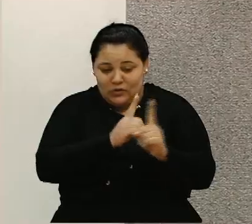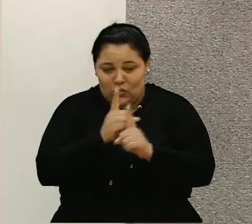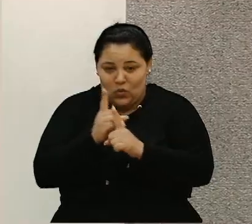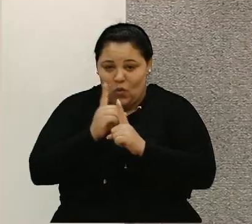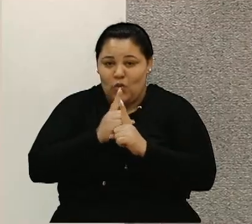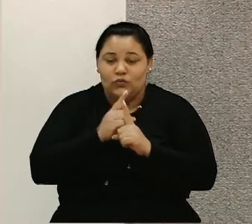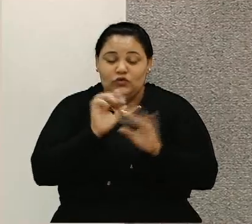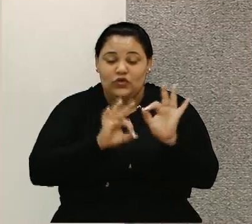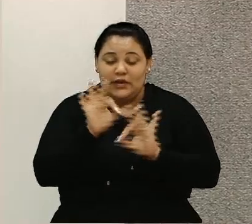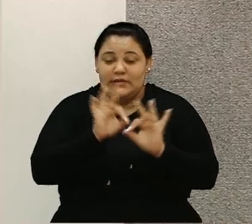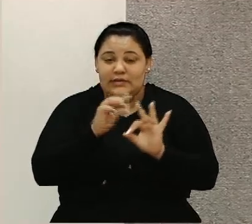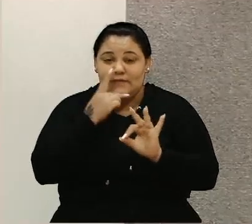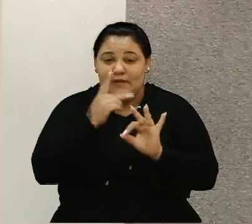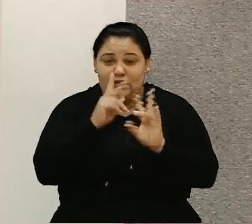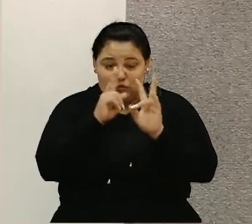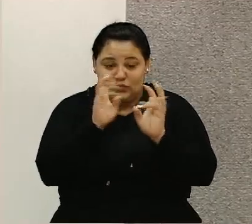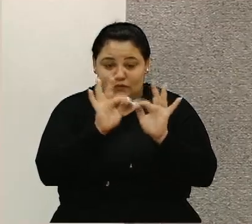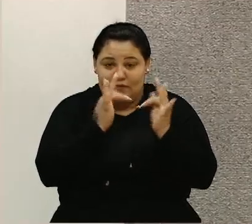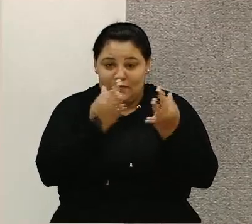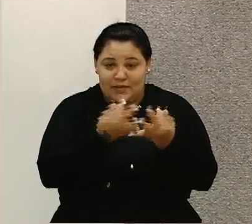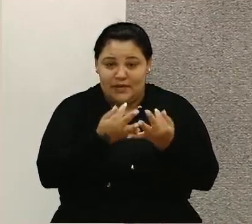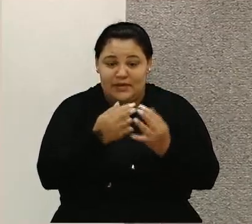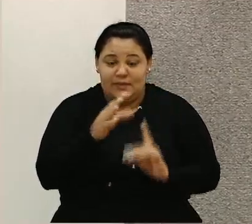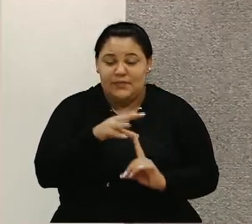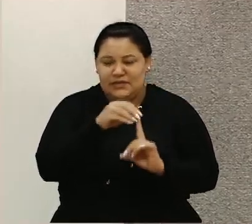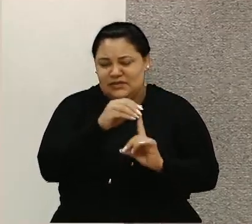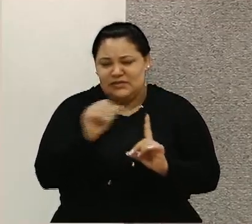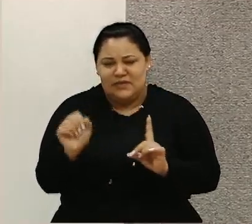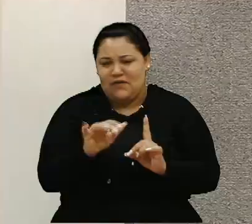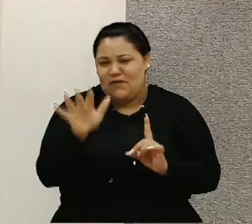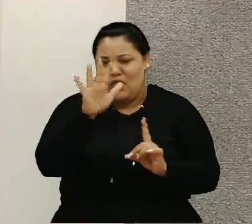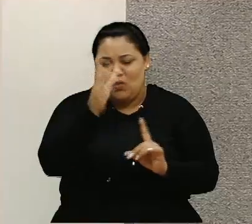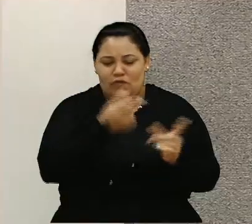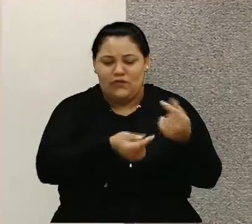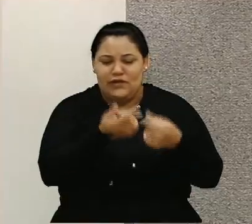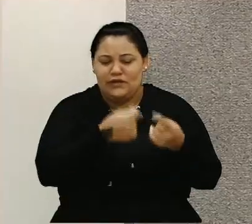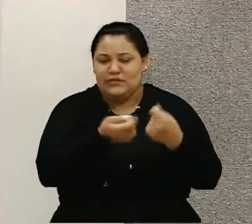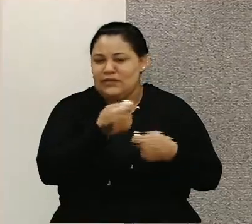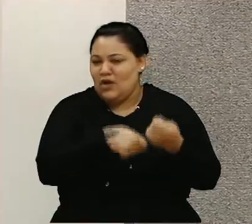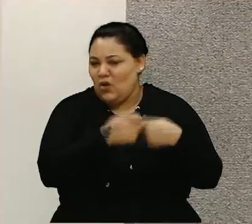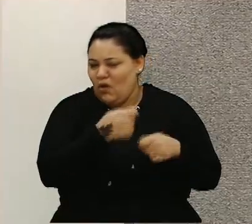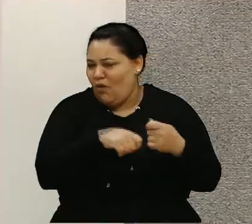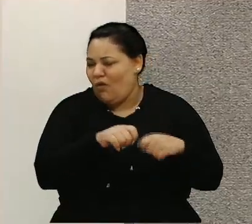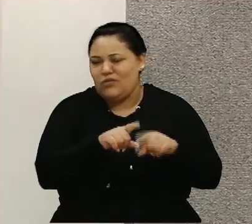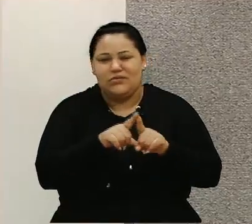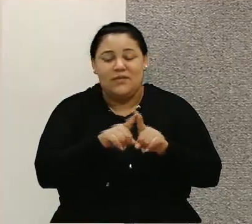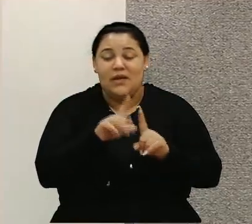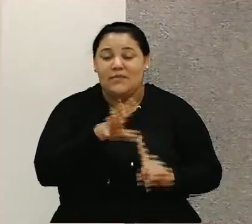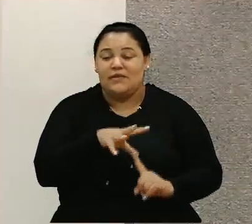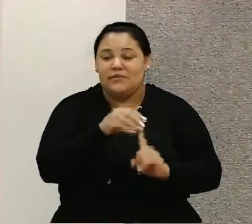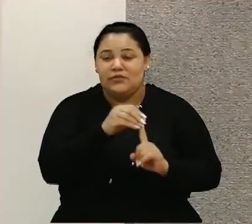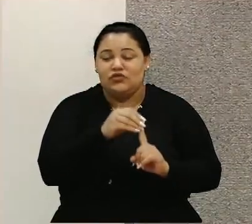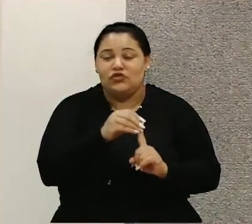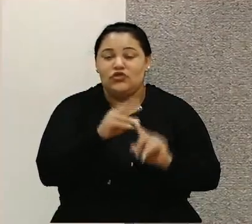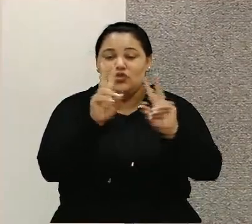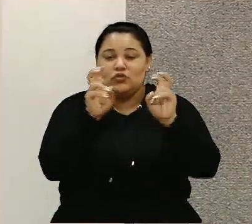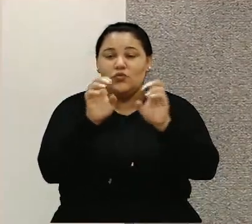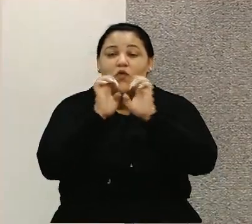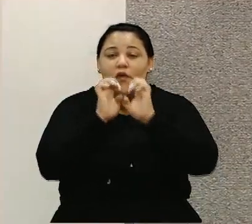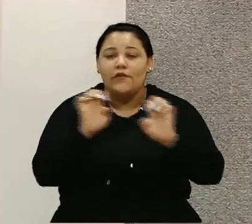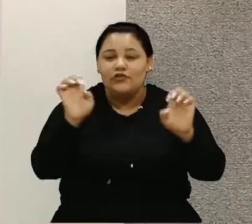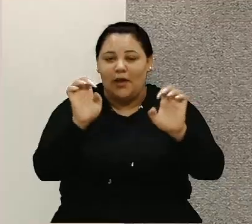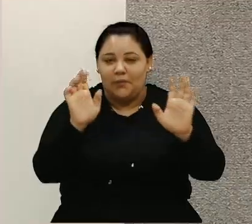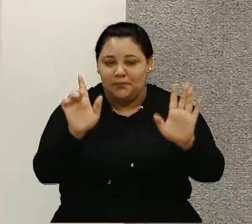organizam e falam sobre família, sobre princípios e valores, sobre finanças, negócios e principalmente sobre o Evangelho. E a Adonep tem